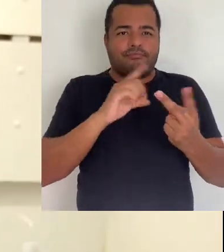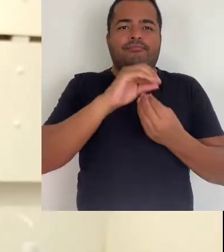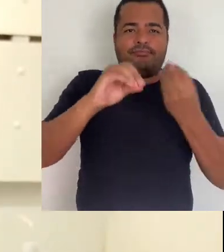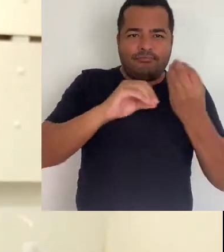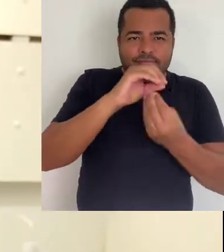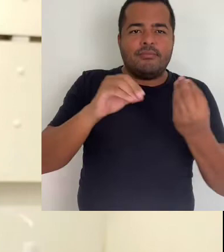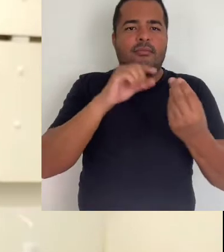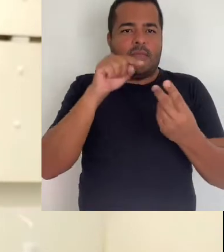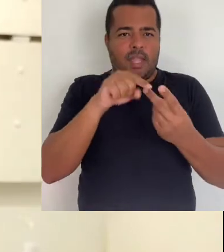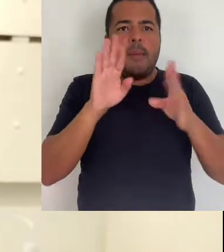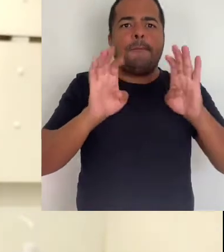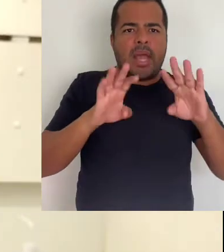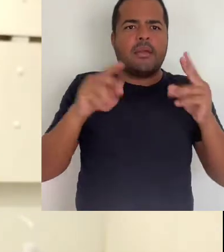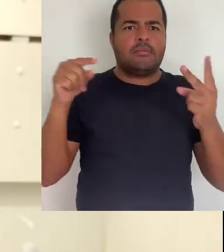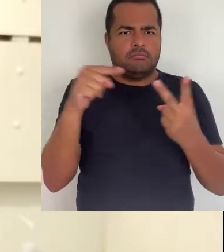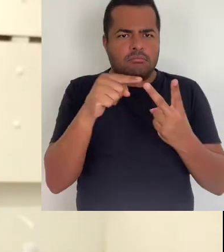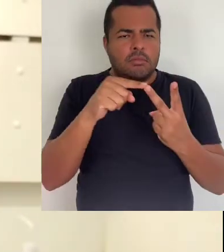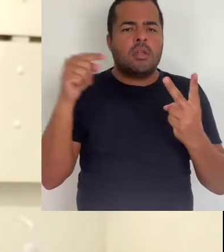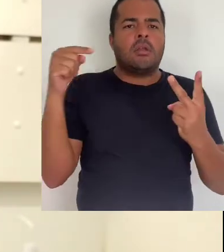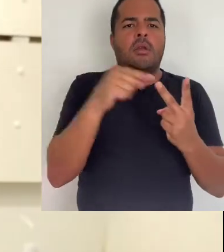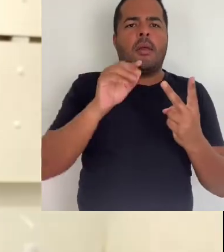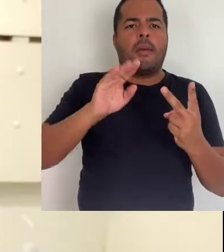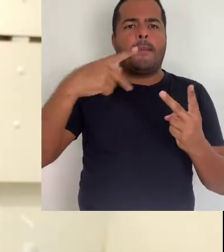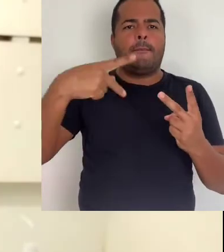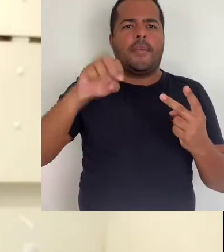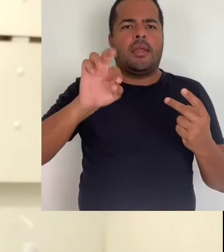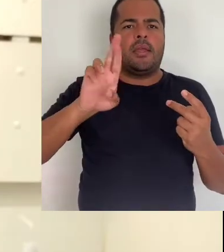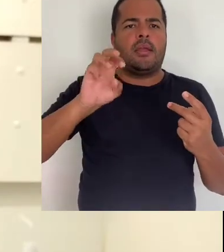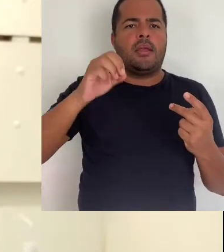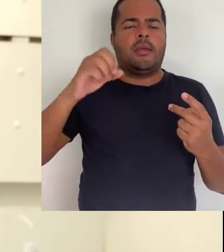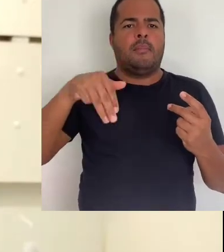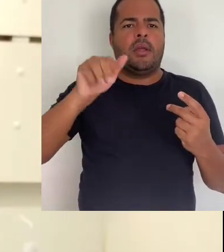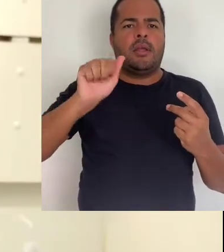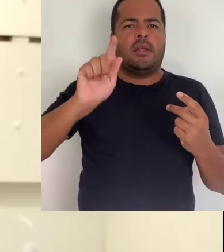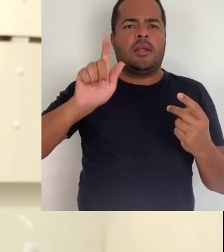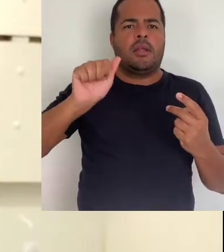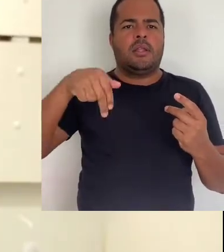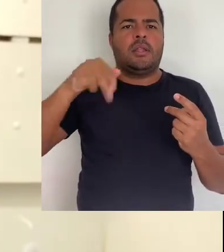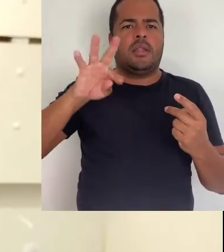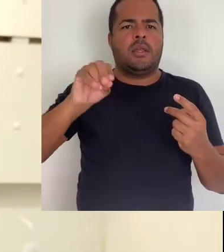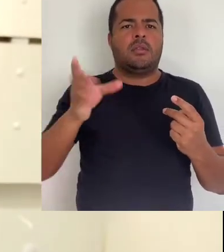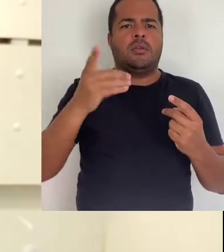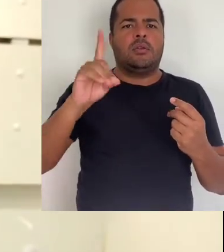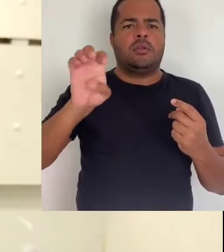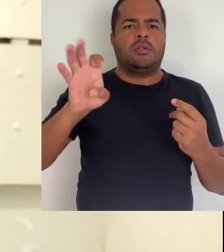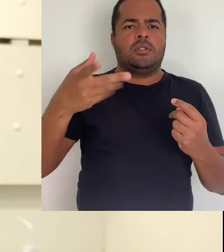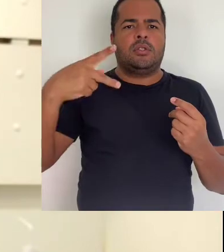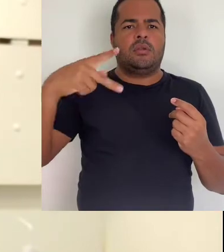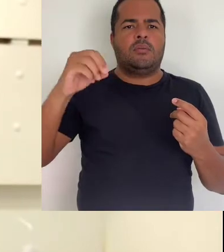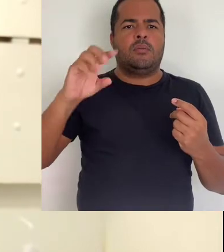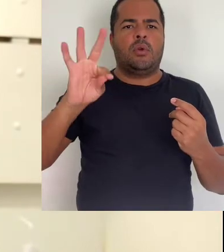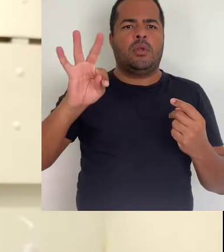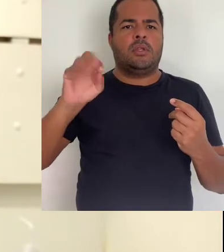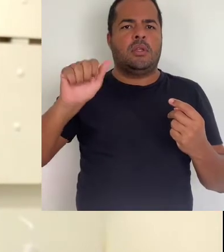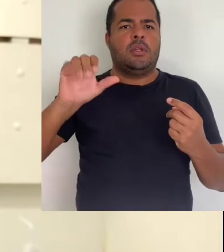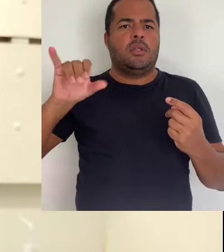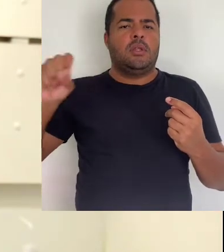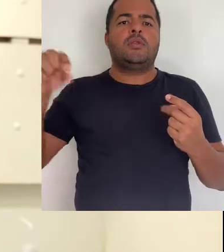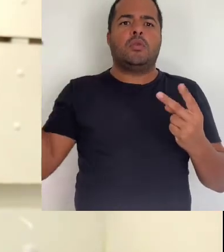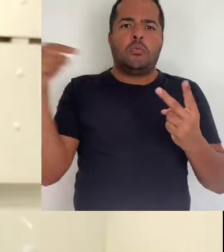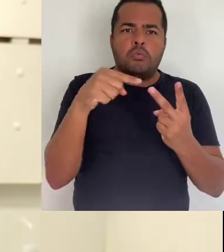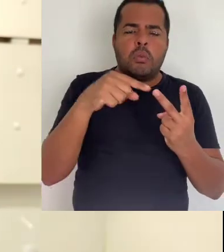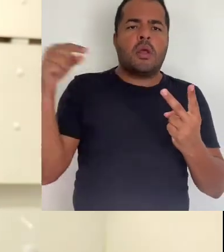certo? Alcenos, eles reagem bem com permanganato de potássio, certo?